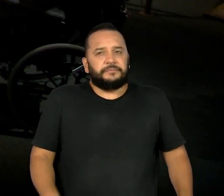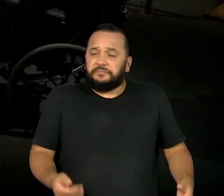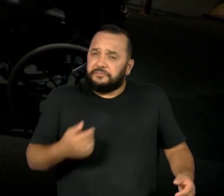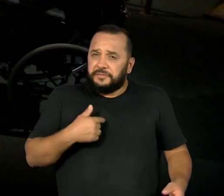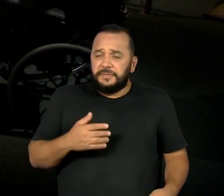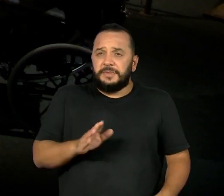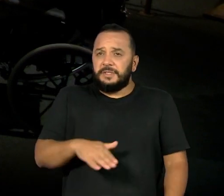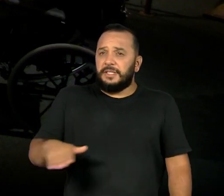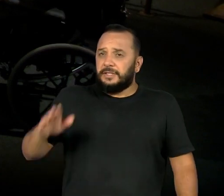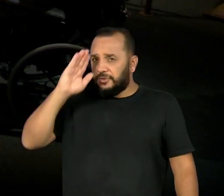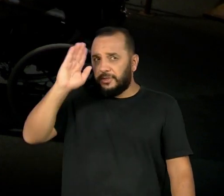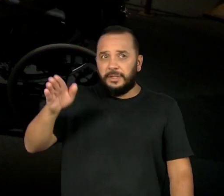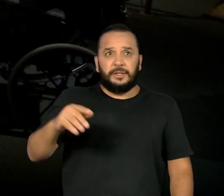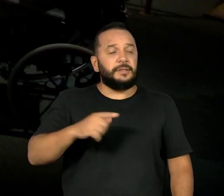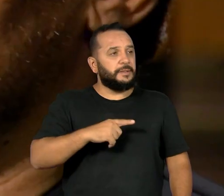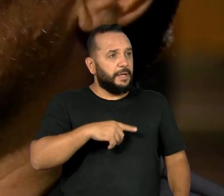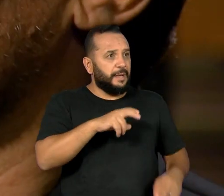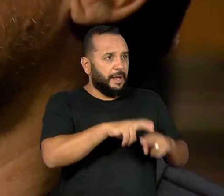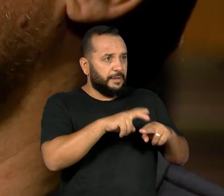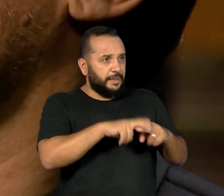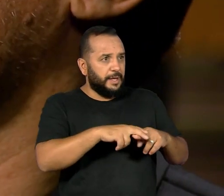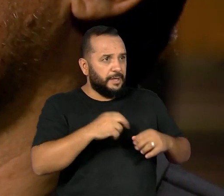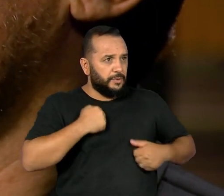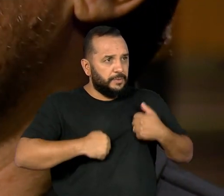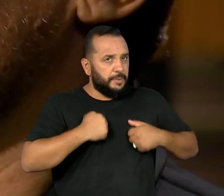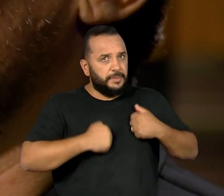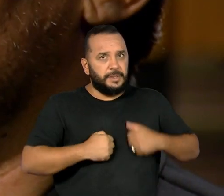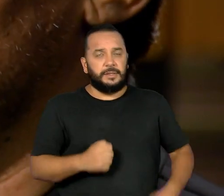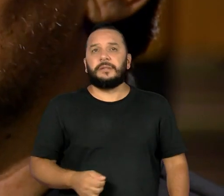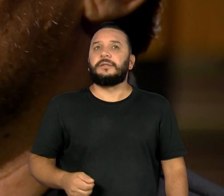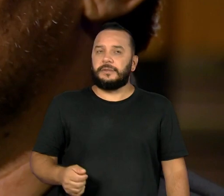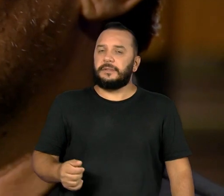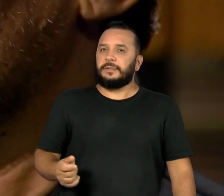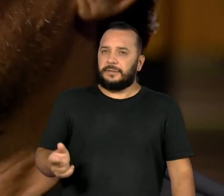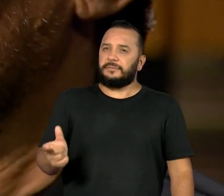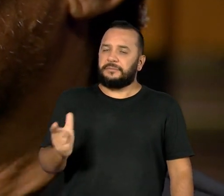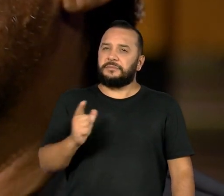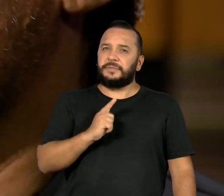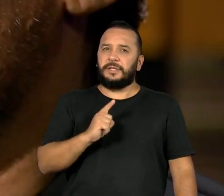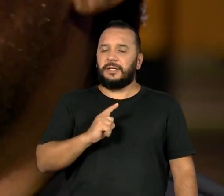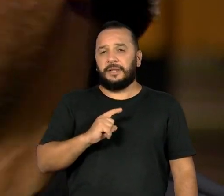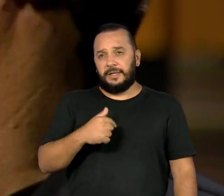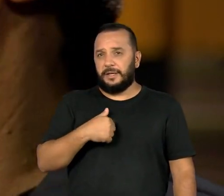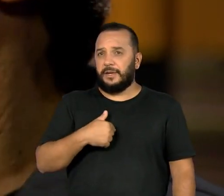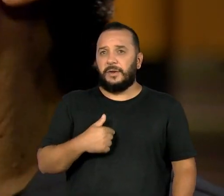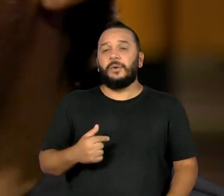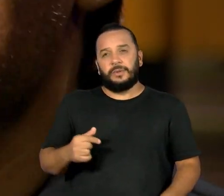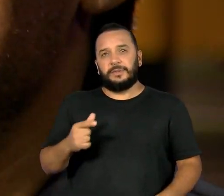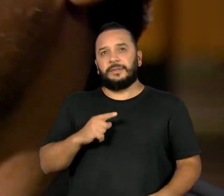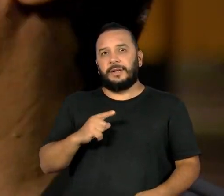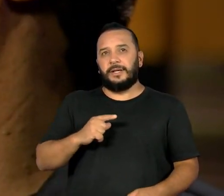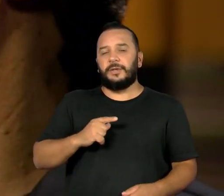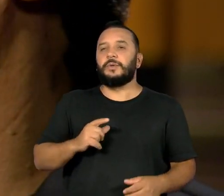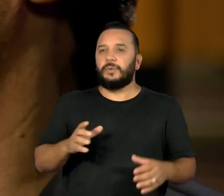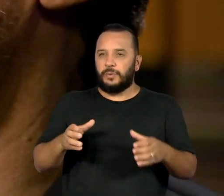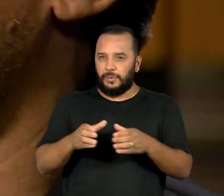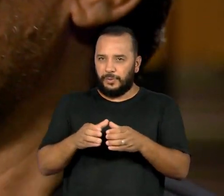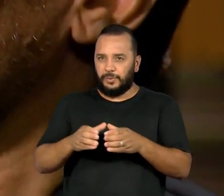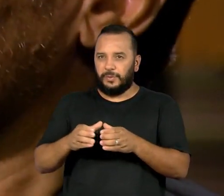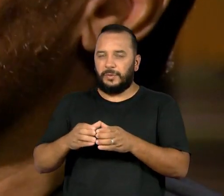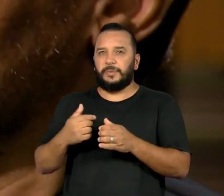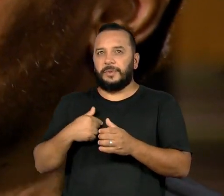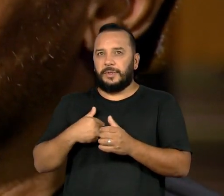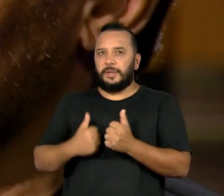vai. Tem uma cadeira de tomar banho? Eu sou como uma rainha da Inglaterra, tem uma equipe que veio e ajuda,